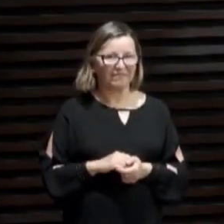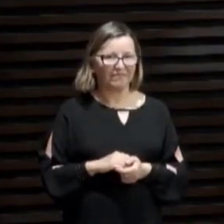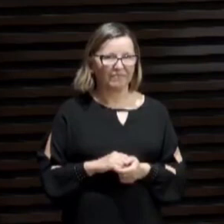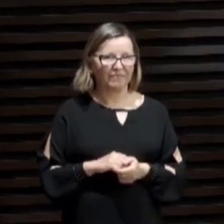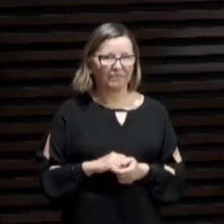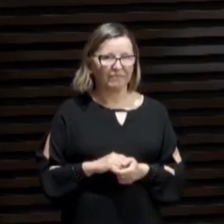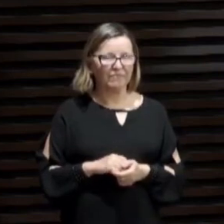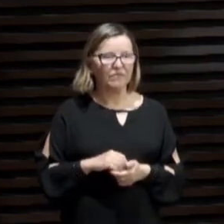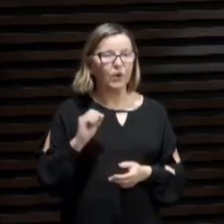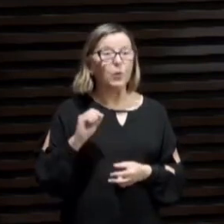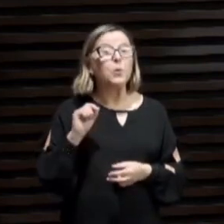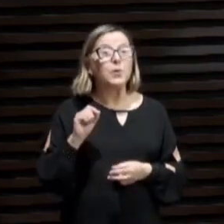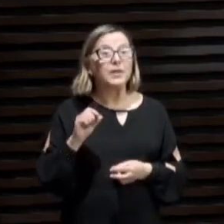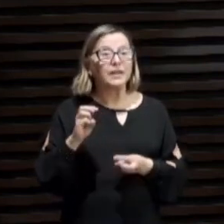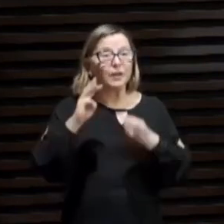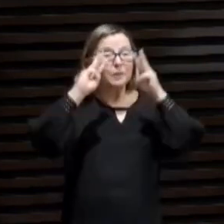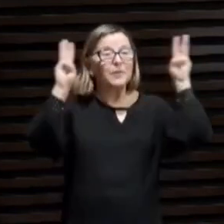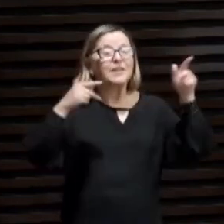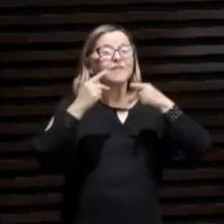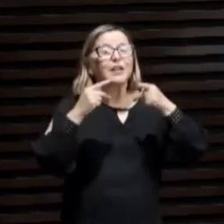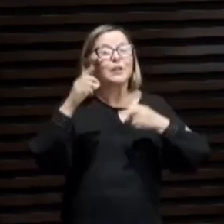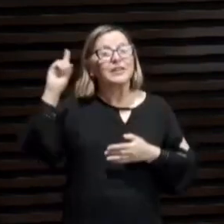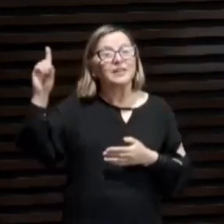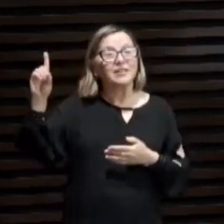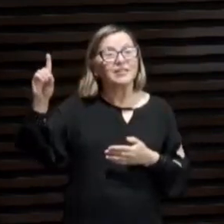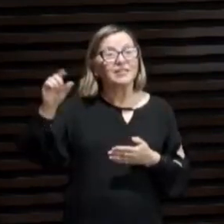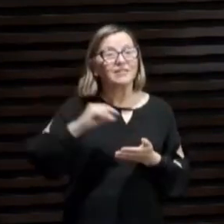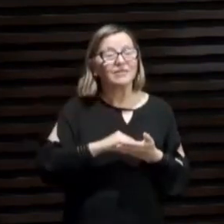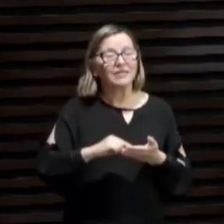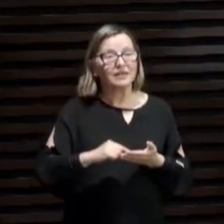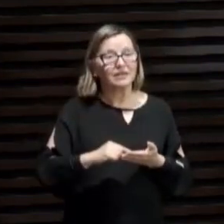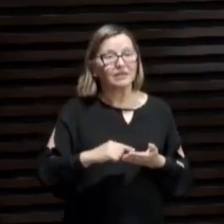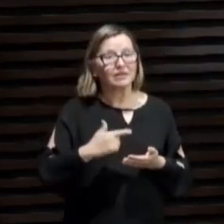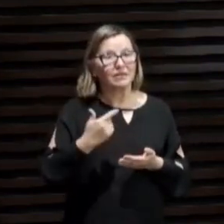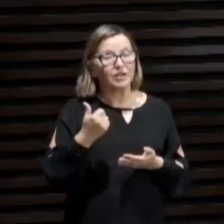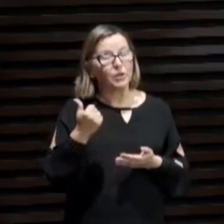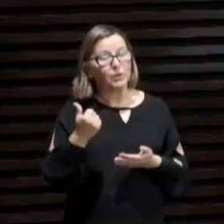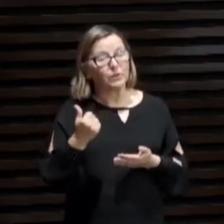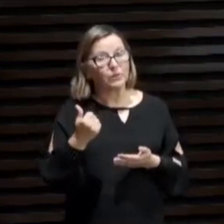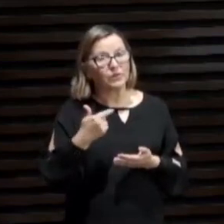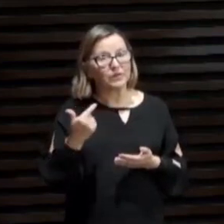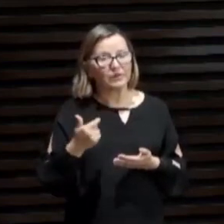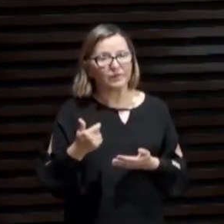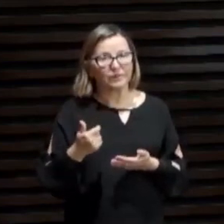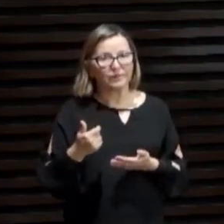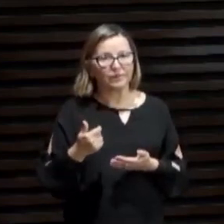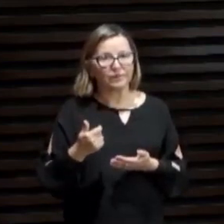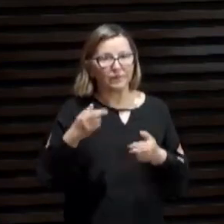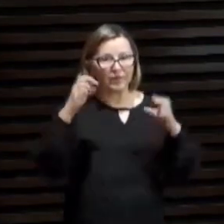O que ele disse para Deus? Versículo 21 e 22. Ele teve aqui uma crise de fé, parece. Respondeu